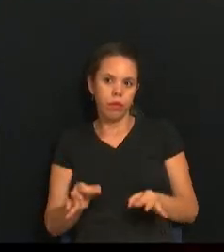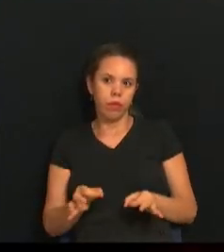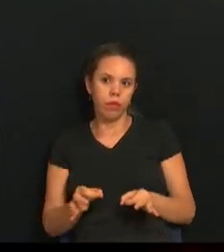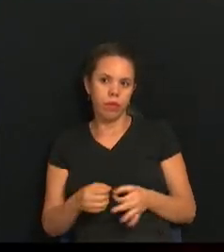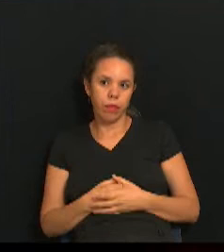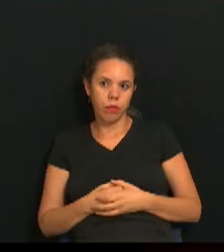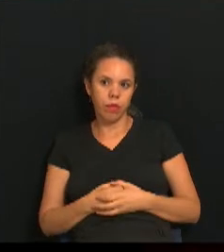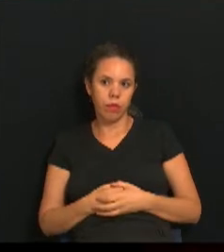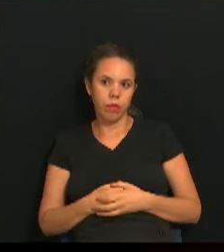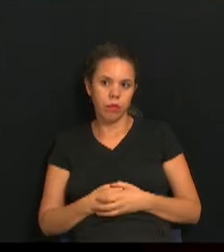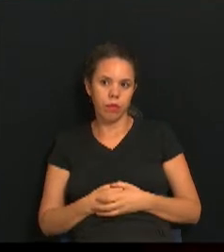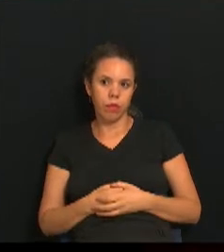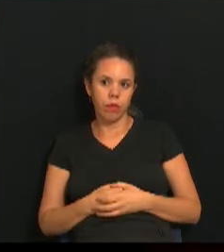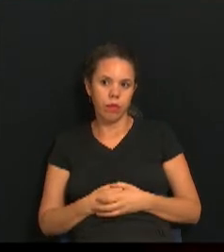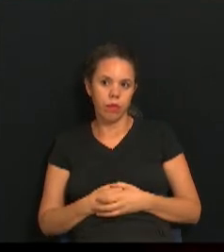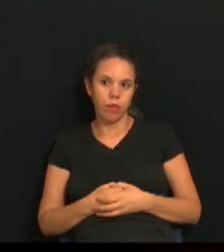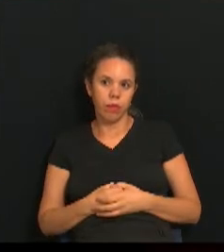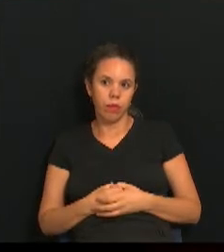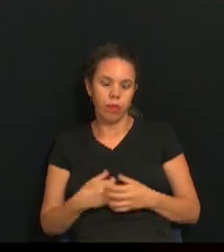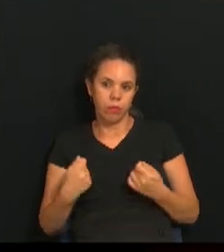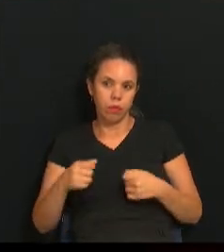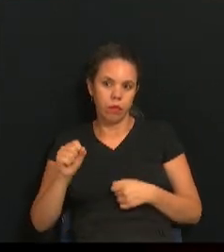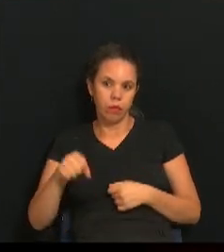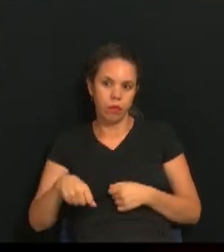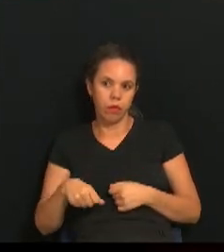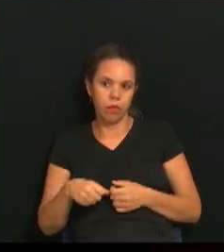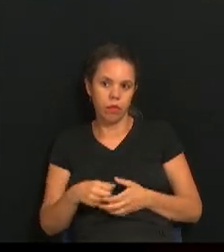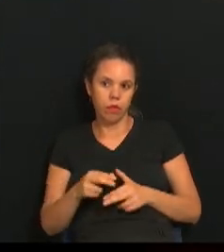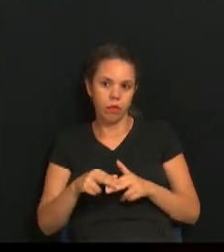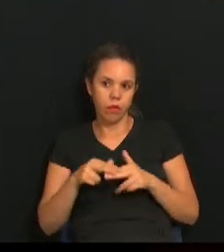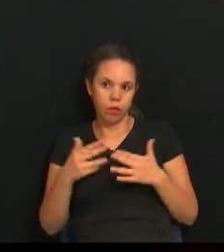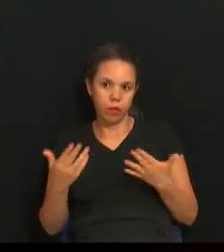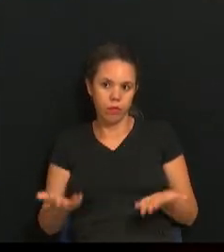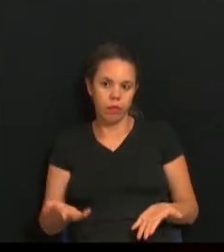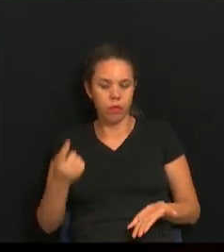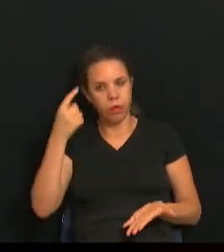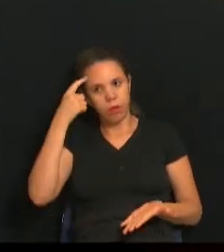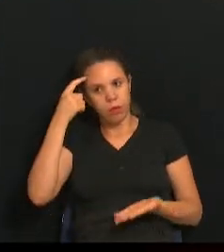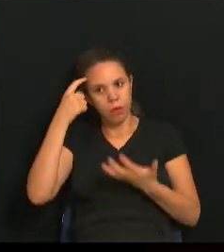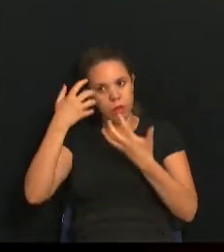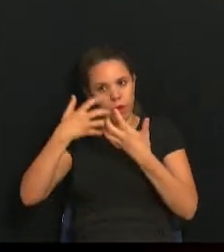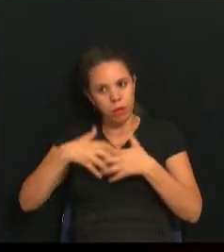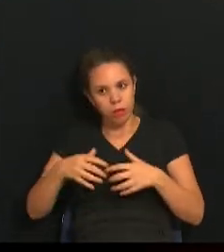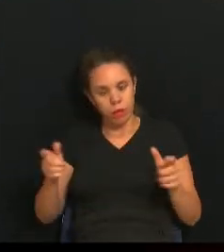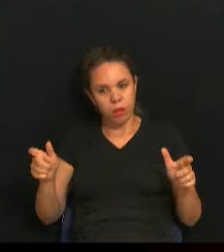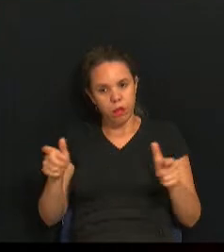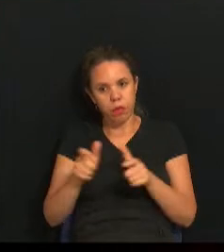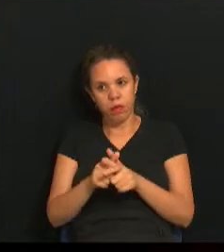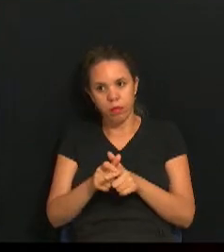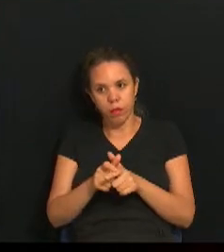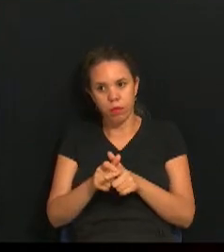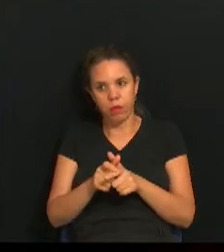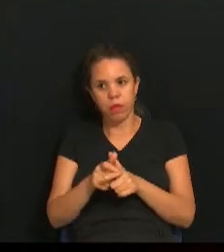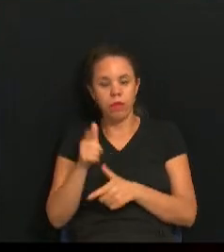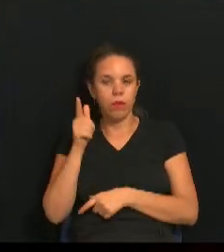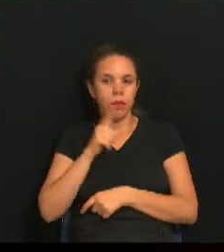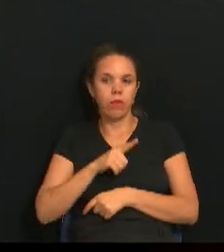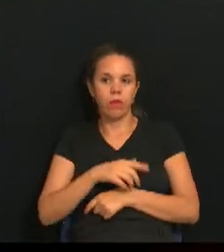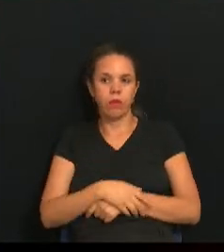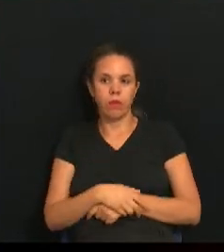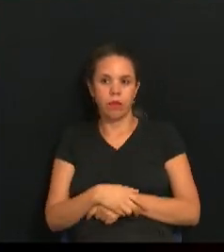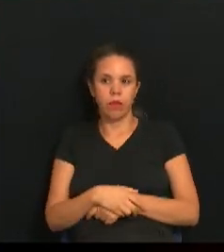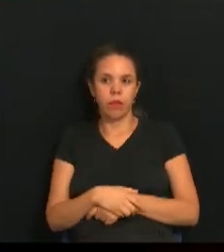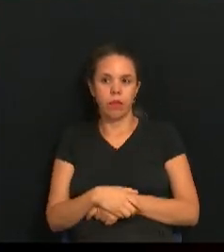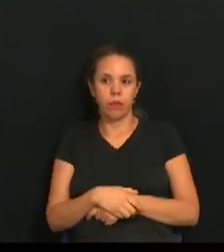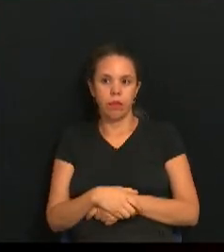essas opções, devendo sim, portanto, ser aí pensado numa redução para que consiga não